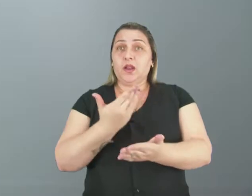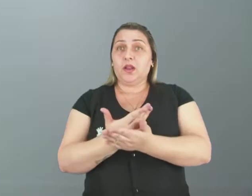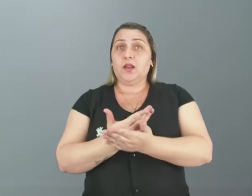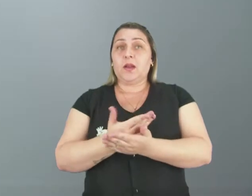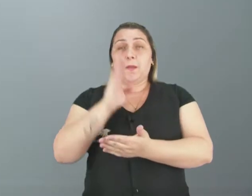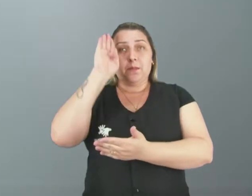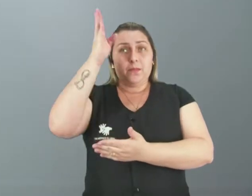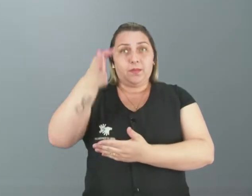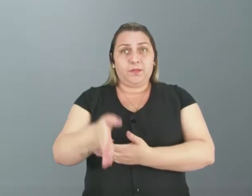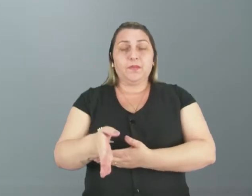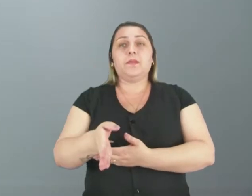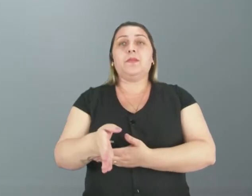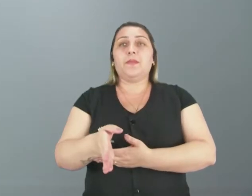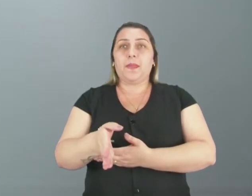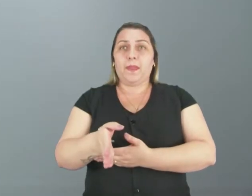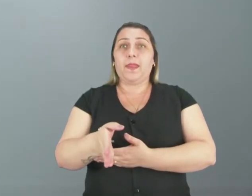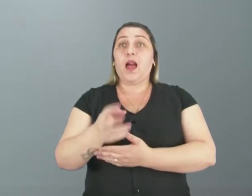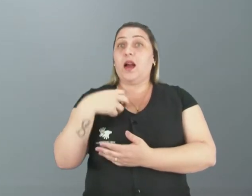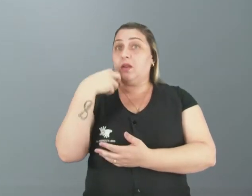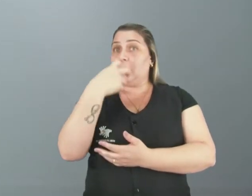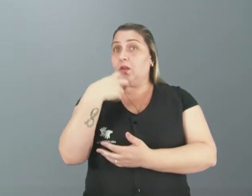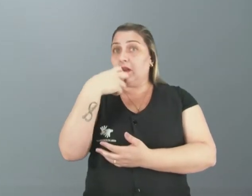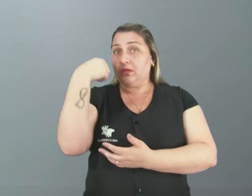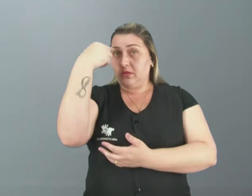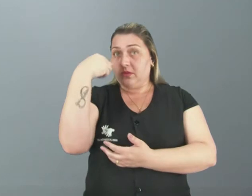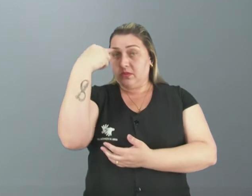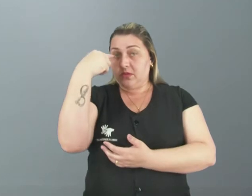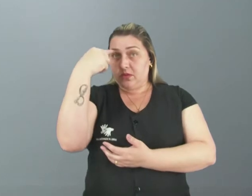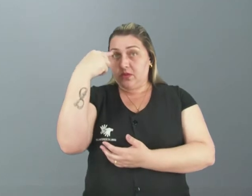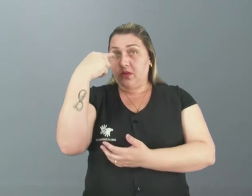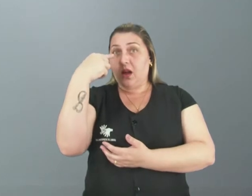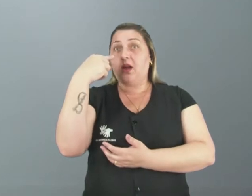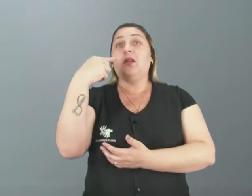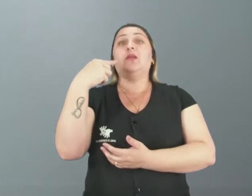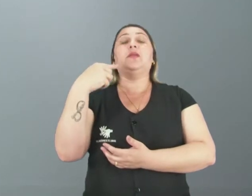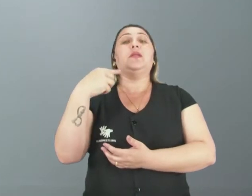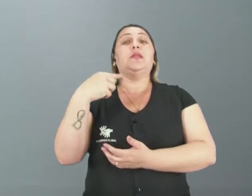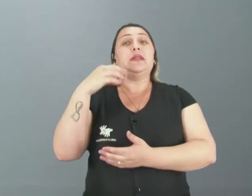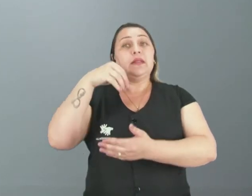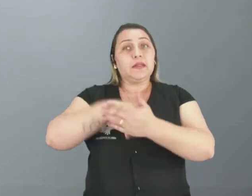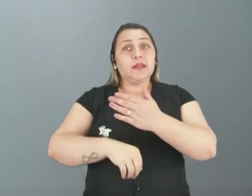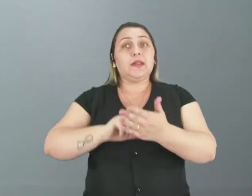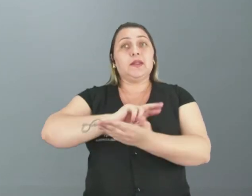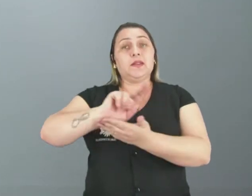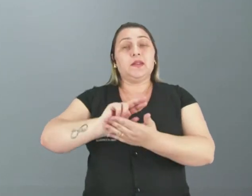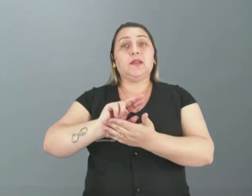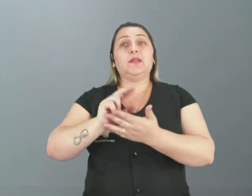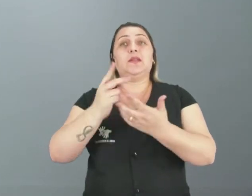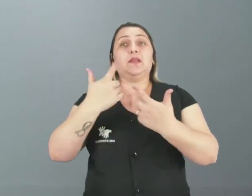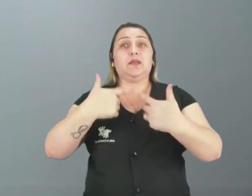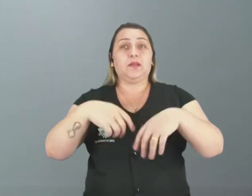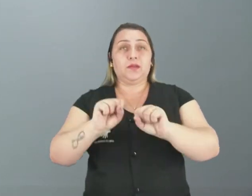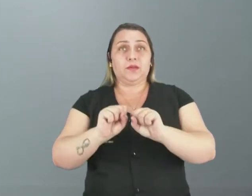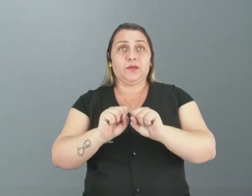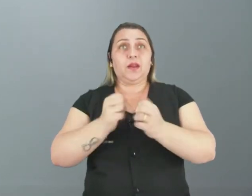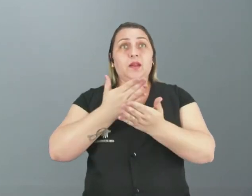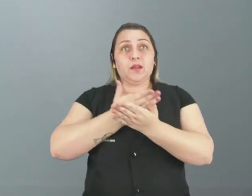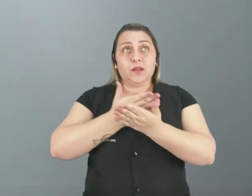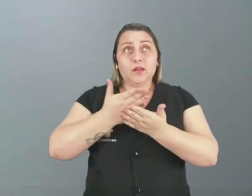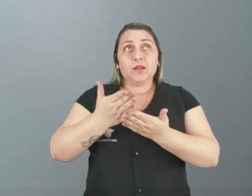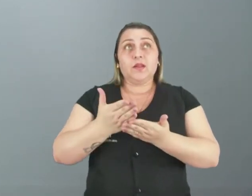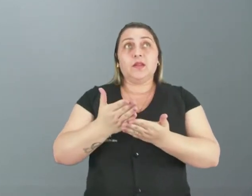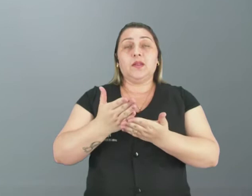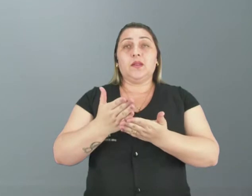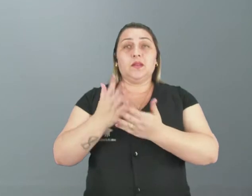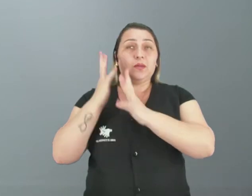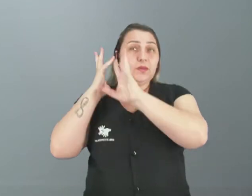trabalhar principalmente a competência oral da língua espanhola dentro das variações linguísticas. Para começar,